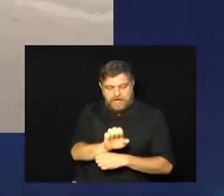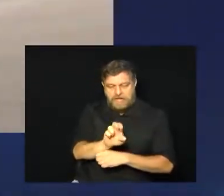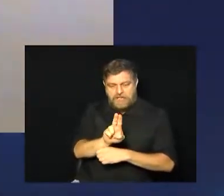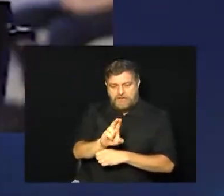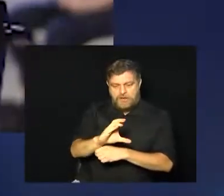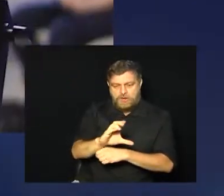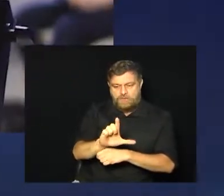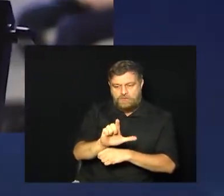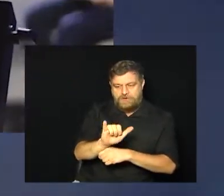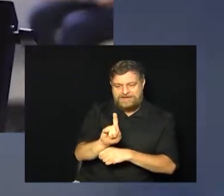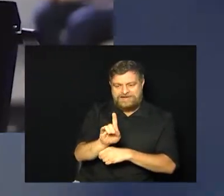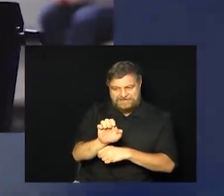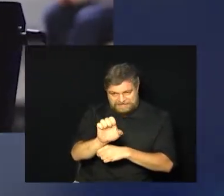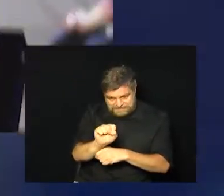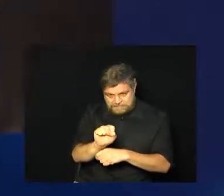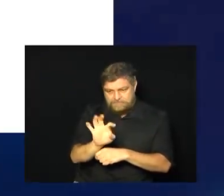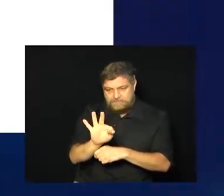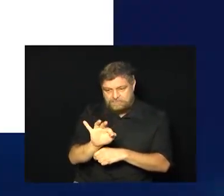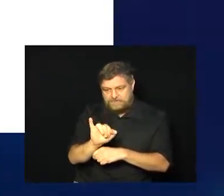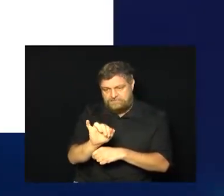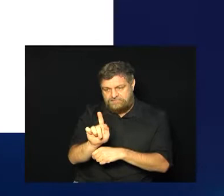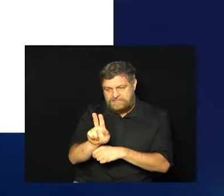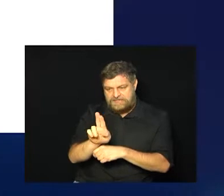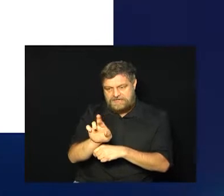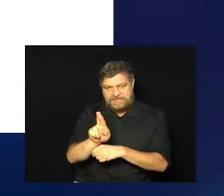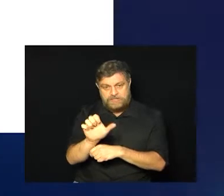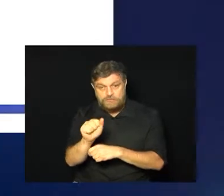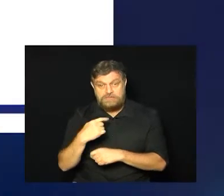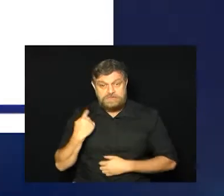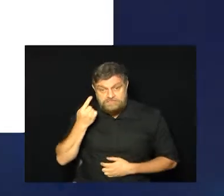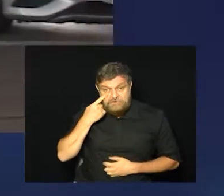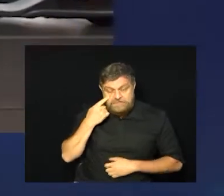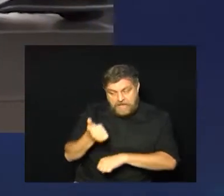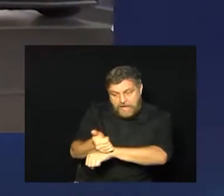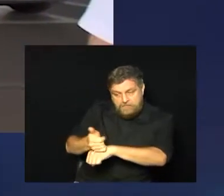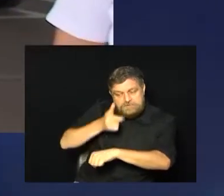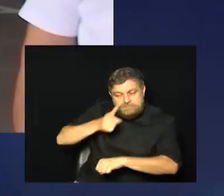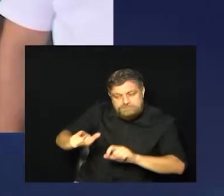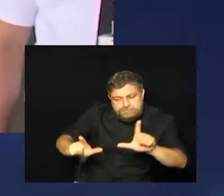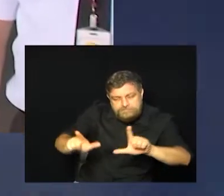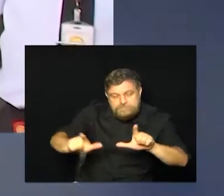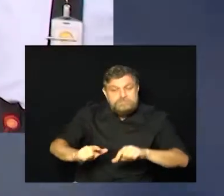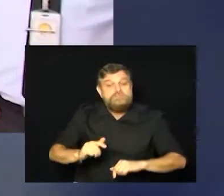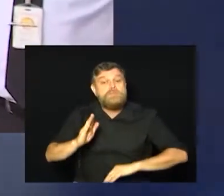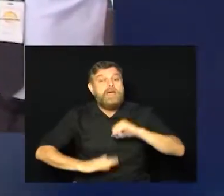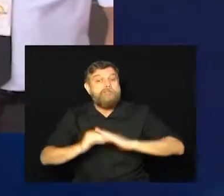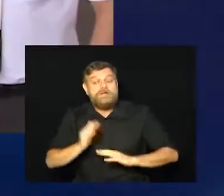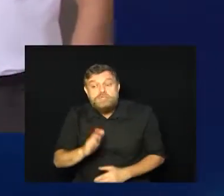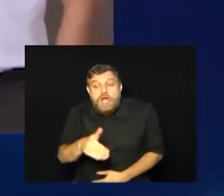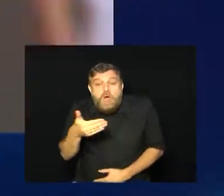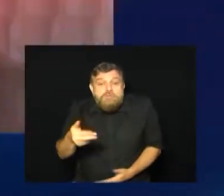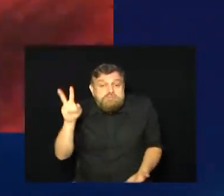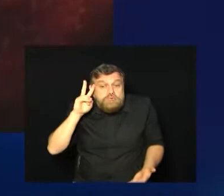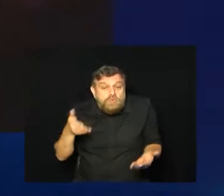Figueiredo. Vamos começar o ano com o quadro Se Liga na Profissão. Qual será a atividade desta